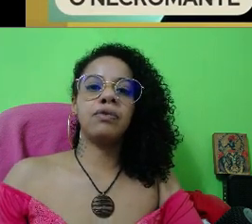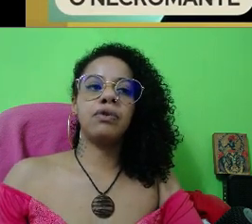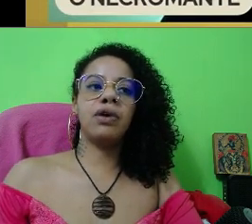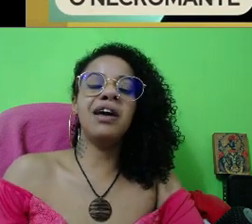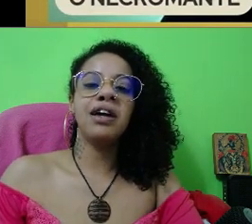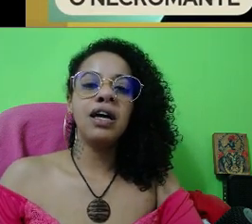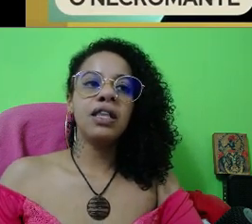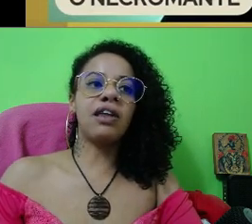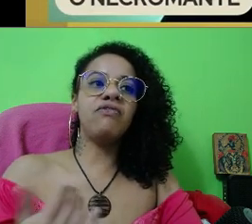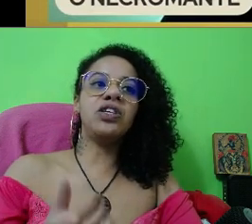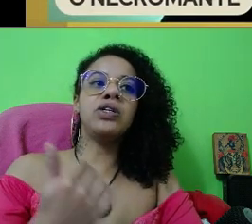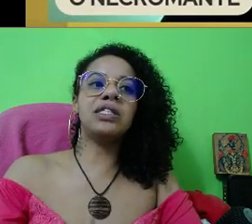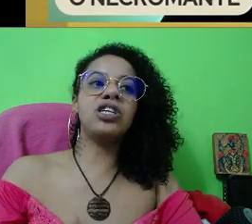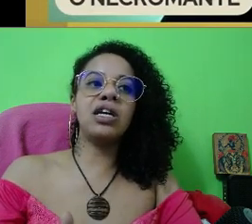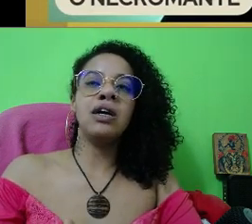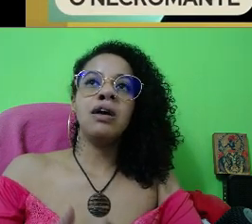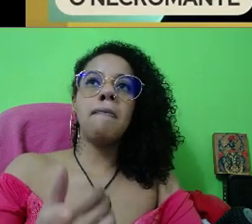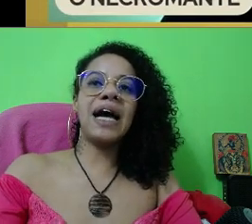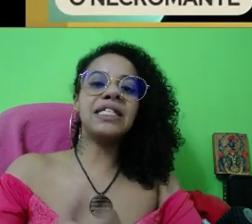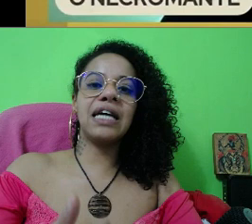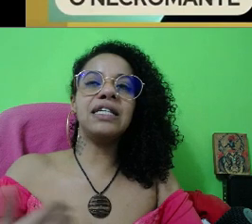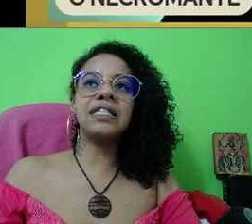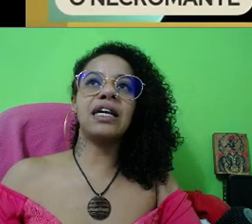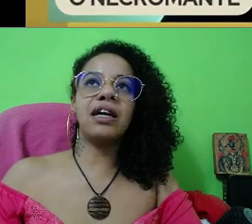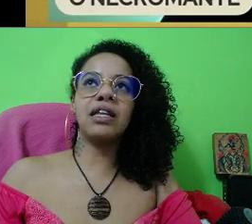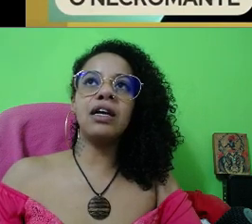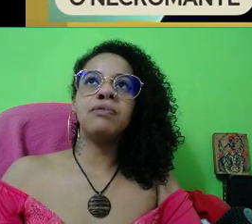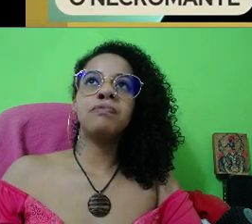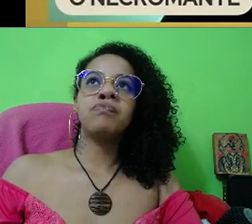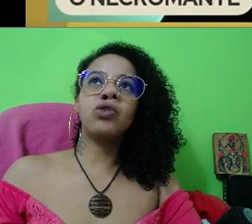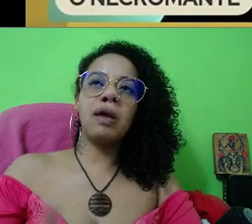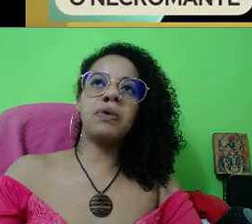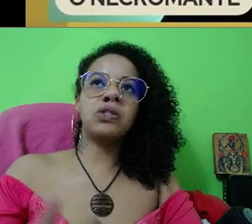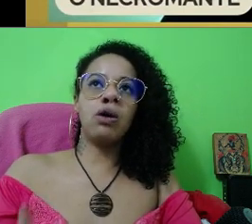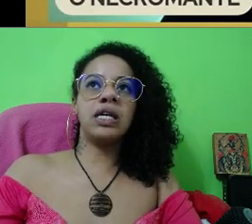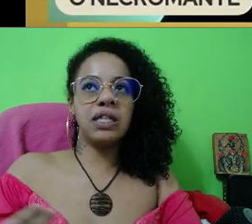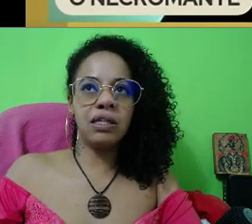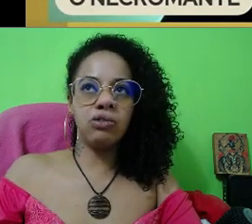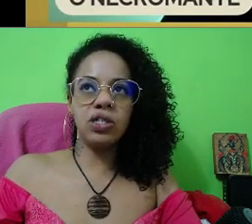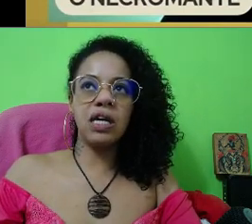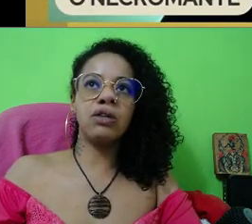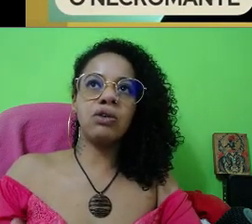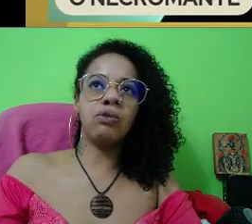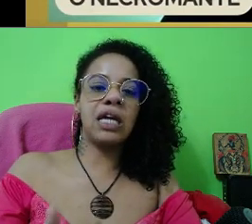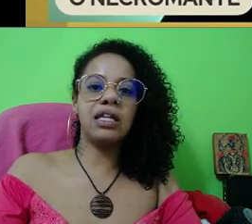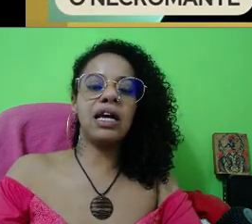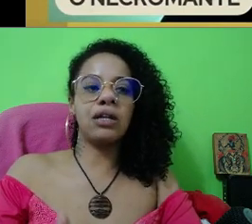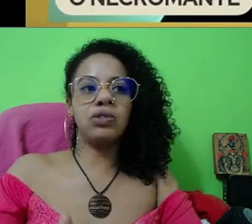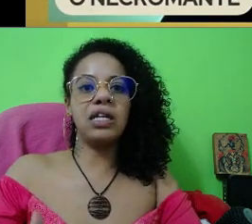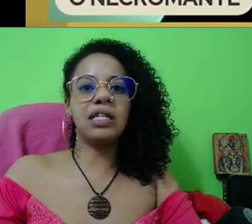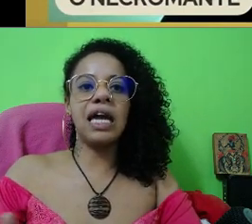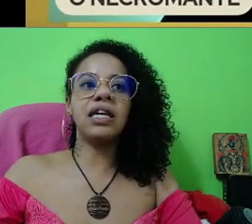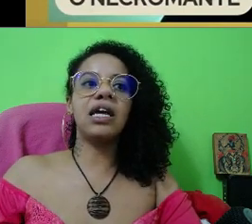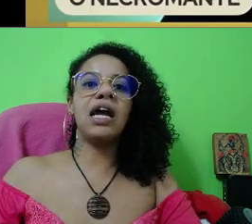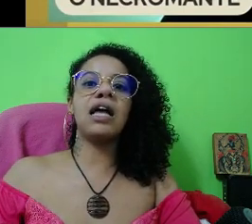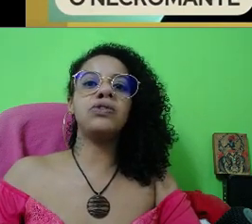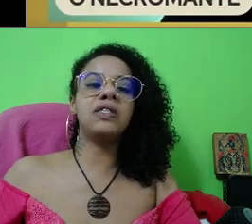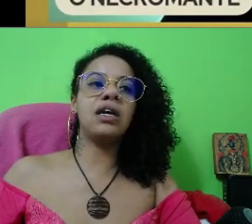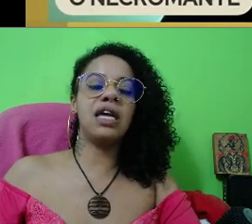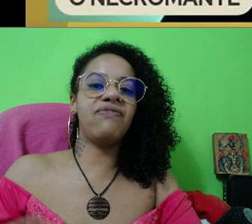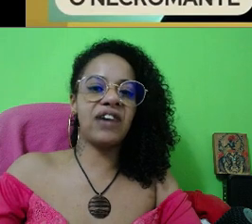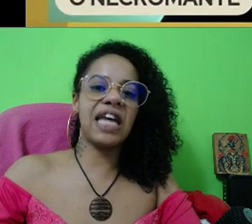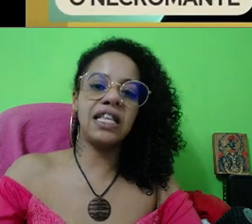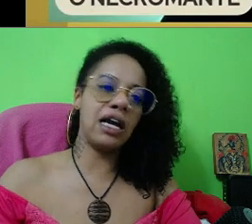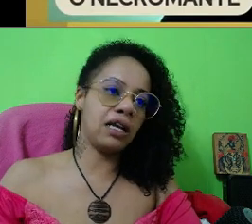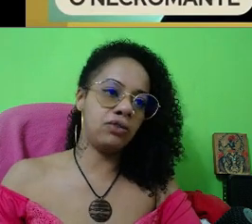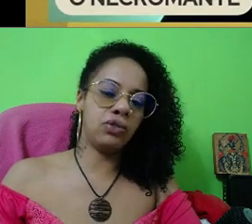fala Talvez eu esteja mais à esquerda do que pessoas que estão dizendo não tem que ter a sim tem que ter